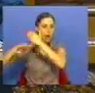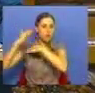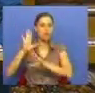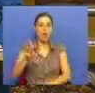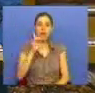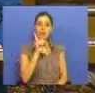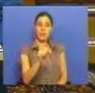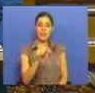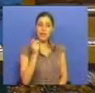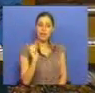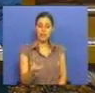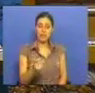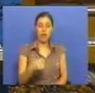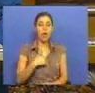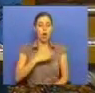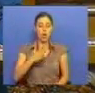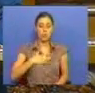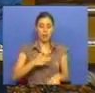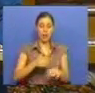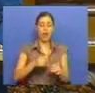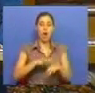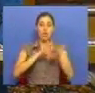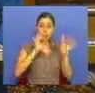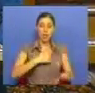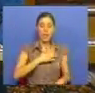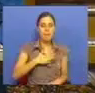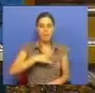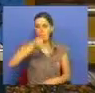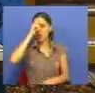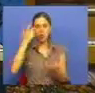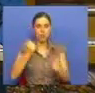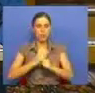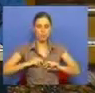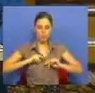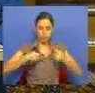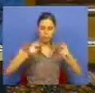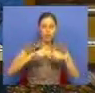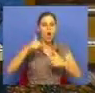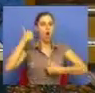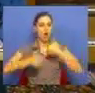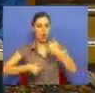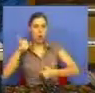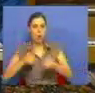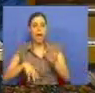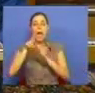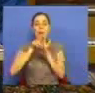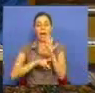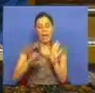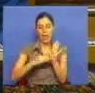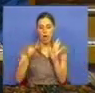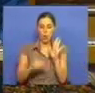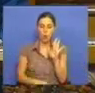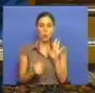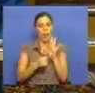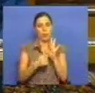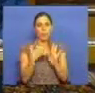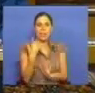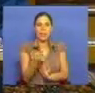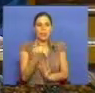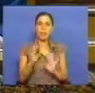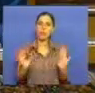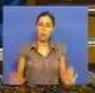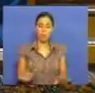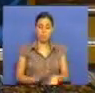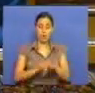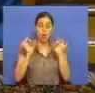6 anos. Nos hospitais empresa não se respeitam carreiras, não se respeitam concursos, a regra é o contrato individual.